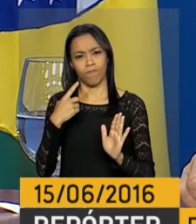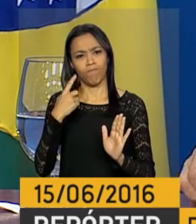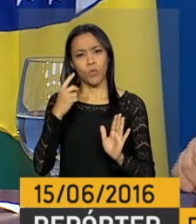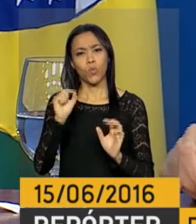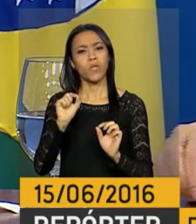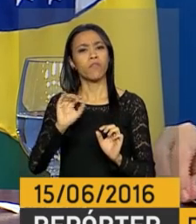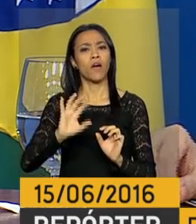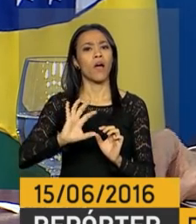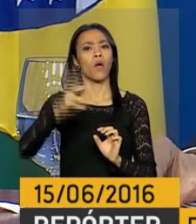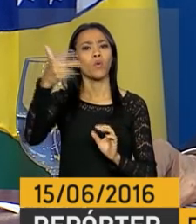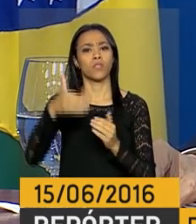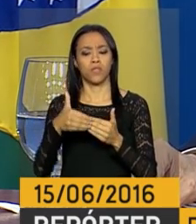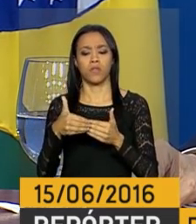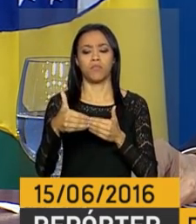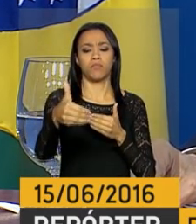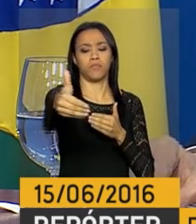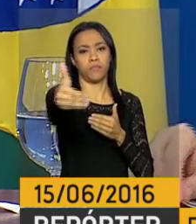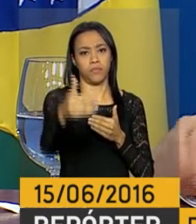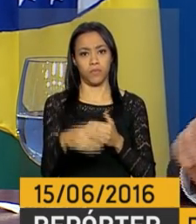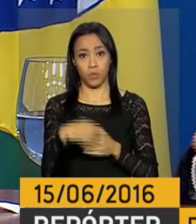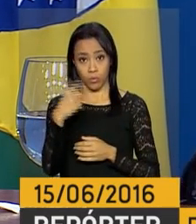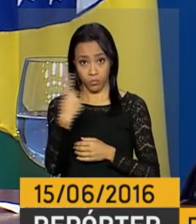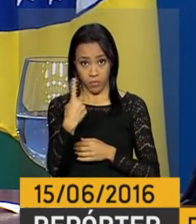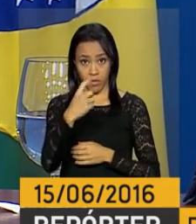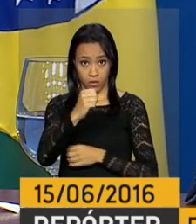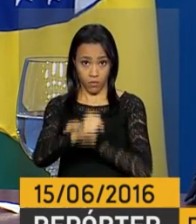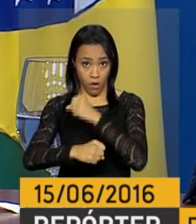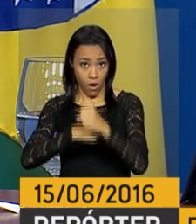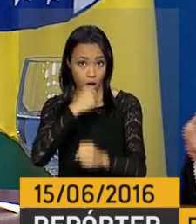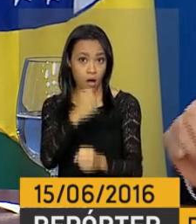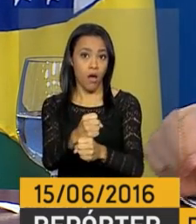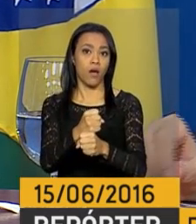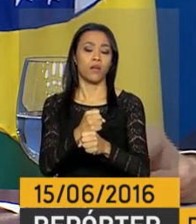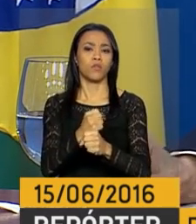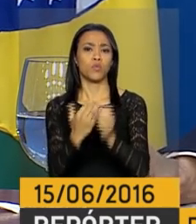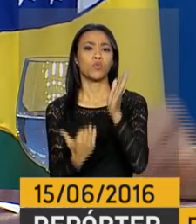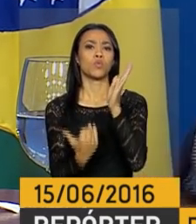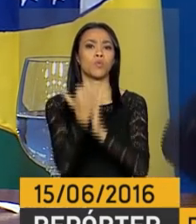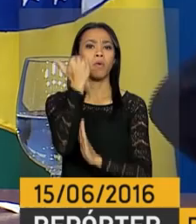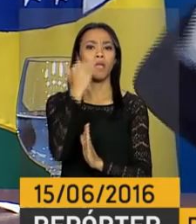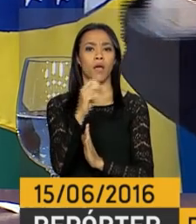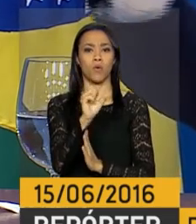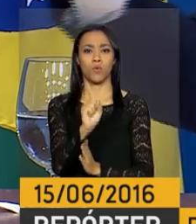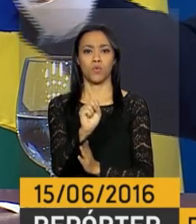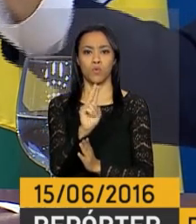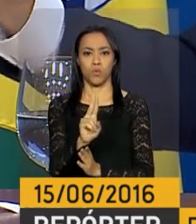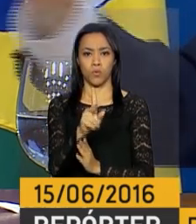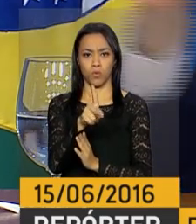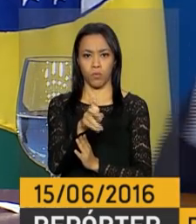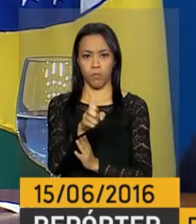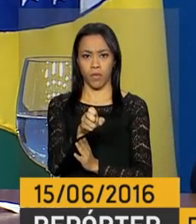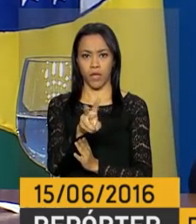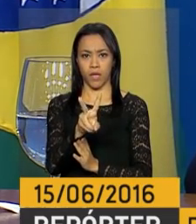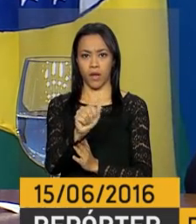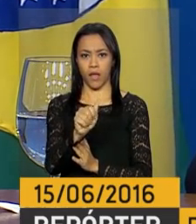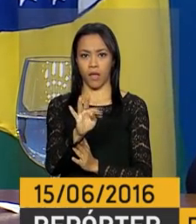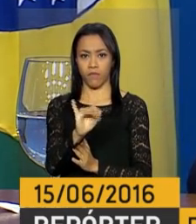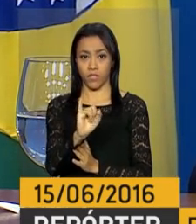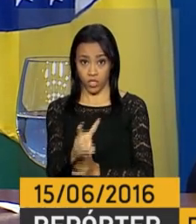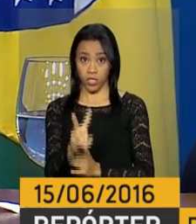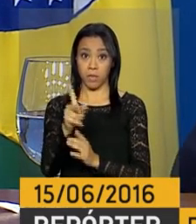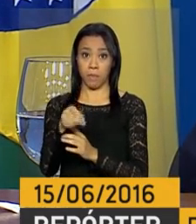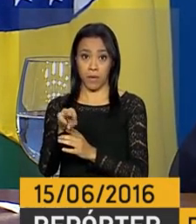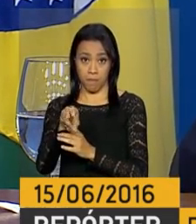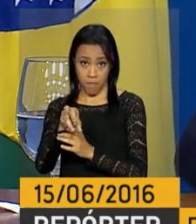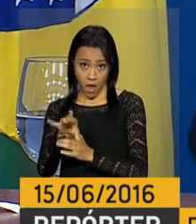resultado primário e do primeiro ano que vai atingir o super primário e o primeiro e quando a dívida será estabilizada,